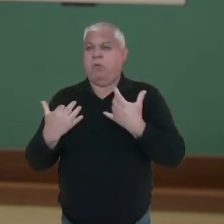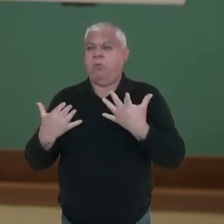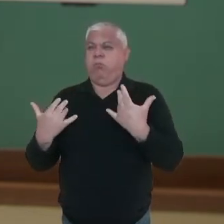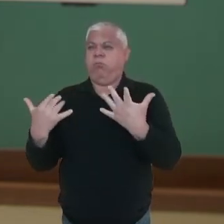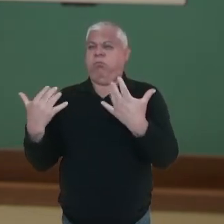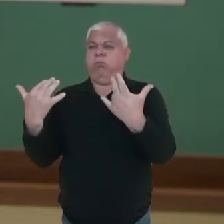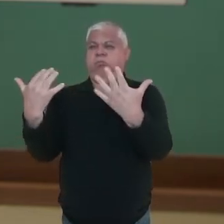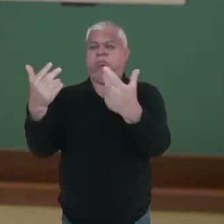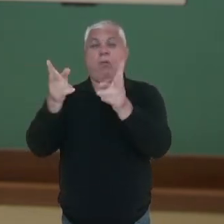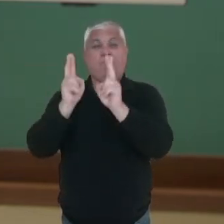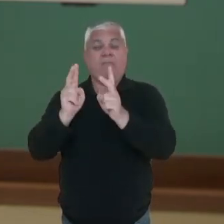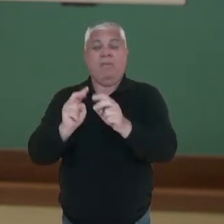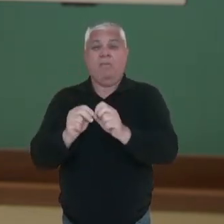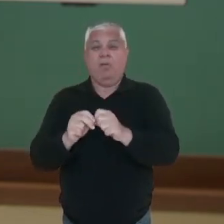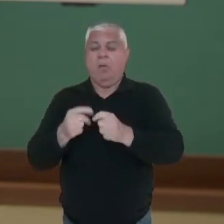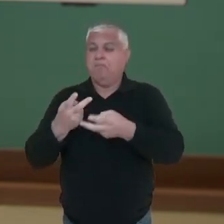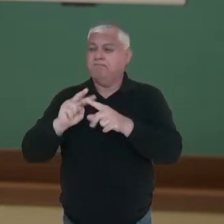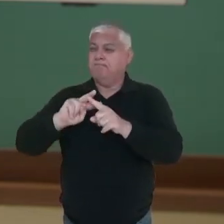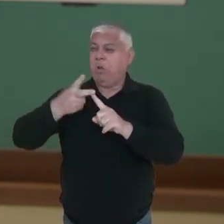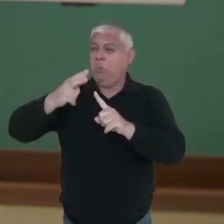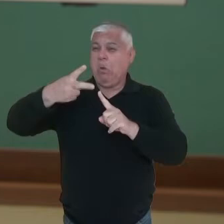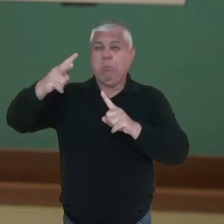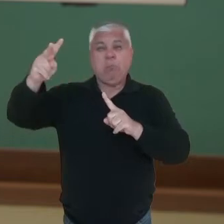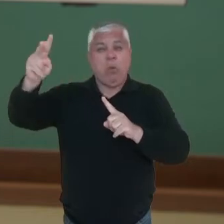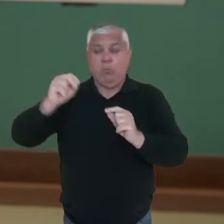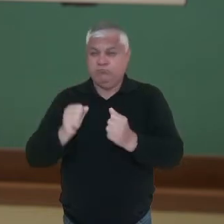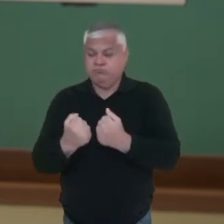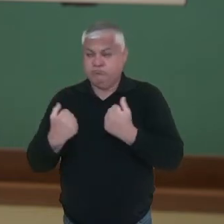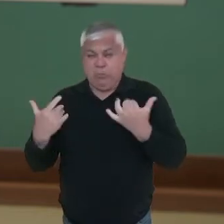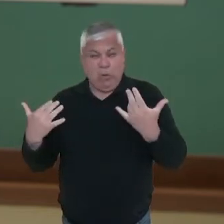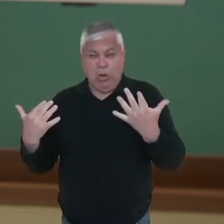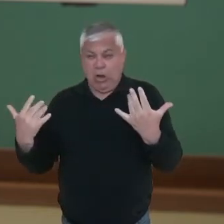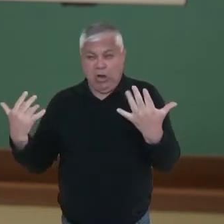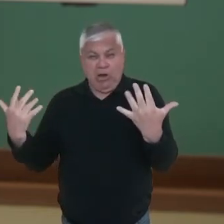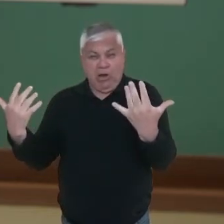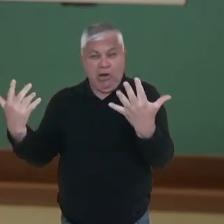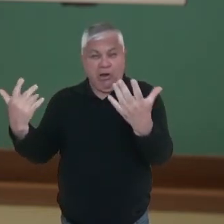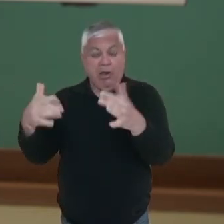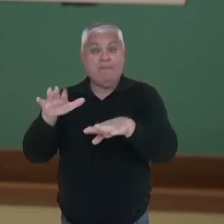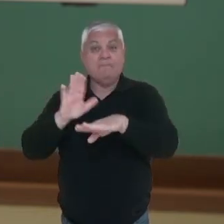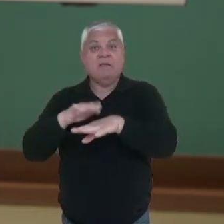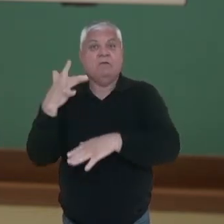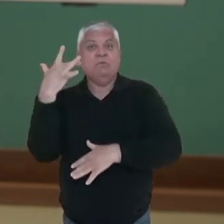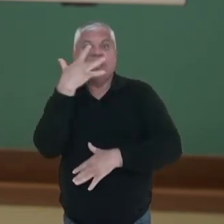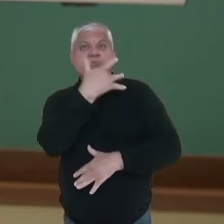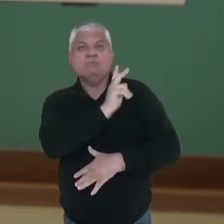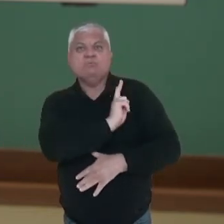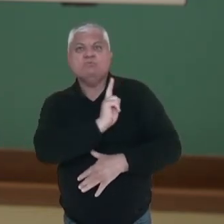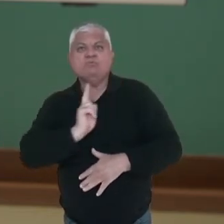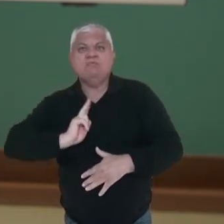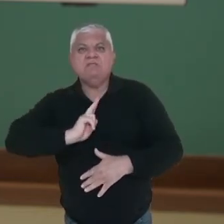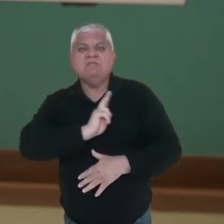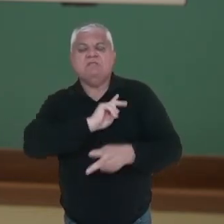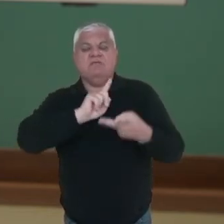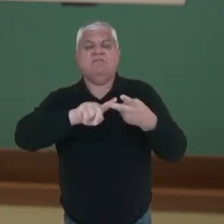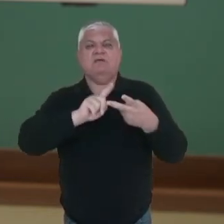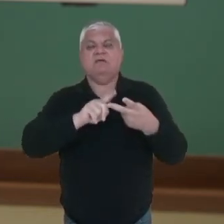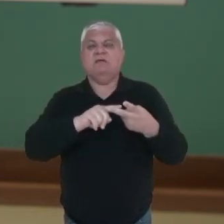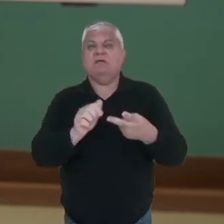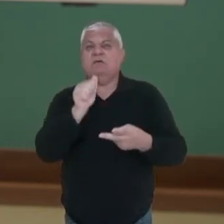num mesmo espaço, eu tenho plantas mais nutritivas ou mais suculentas, então aumenta a